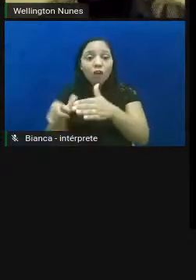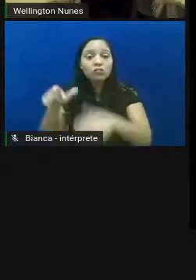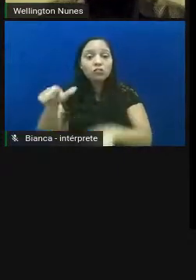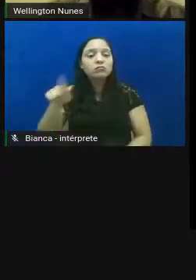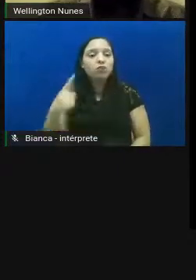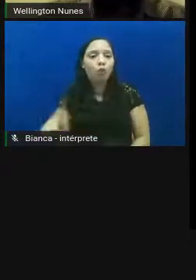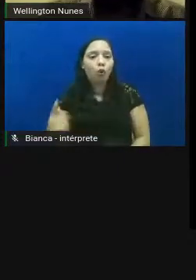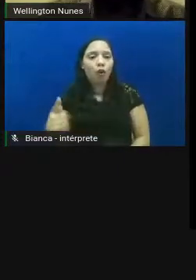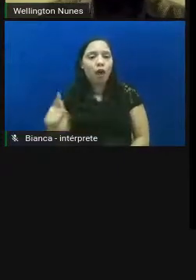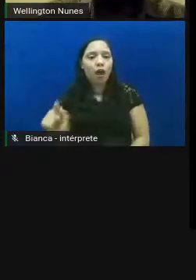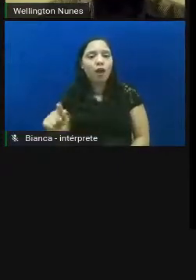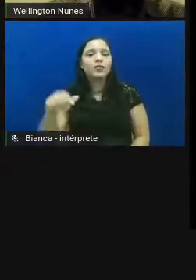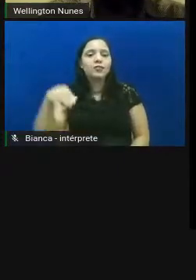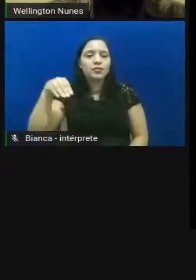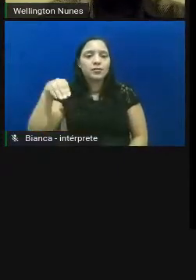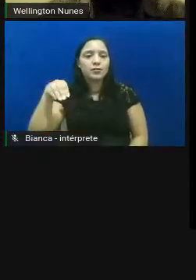Goiânia.